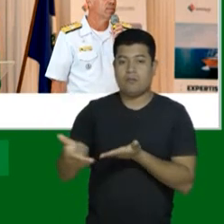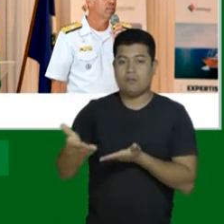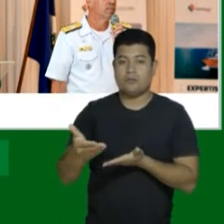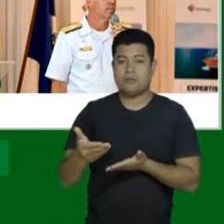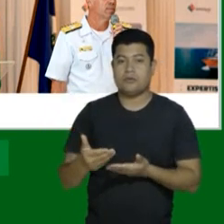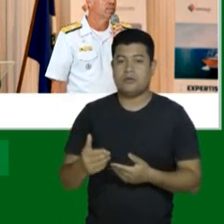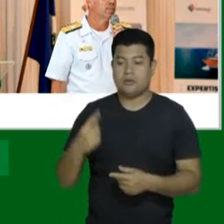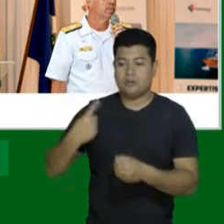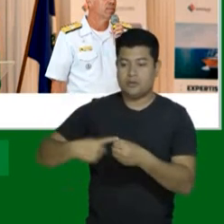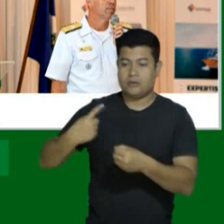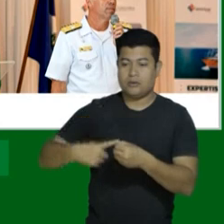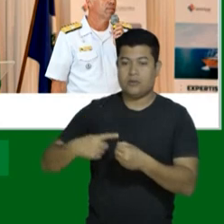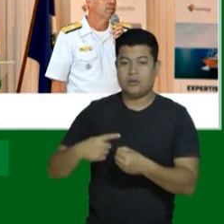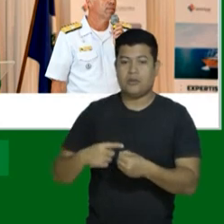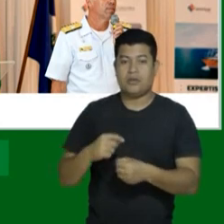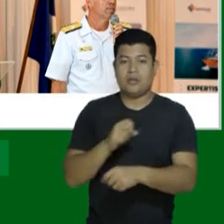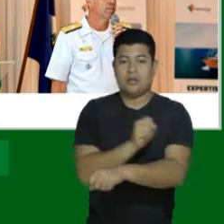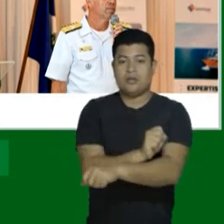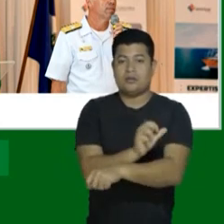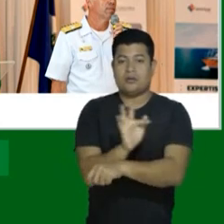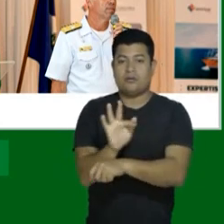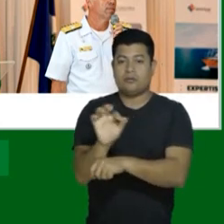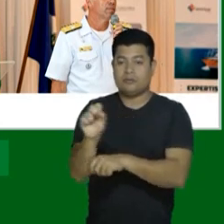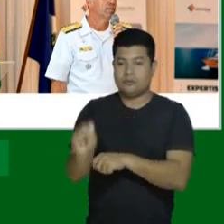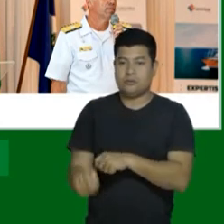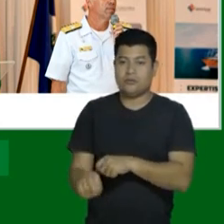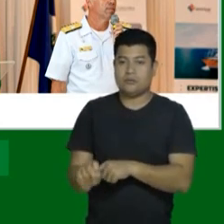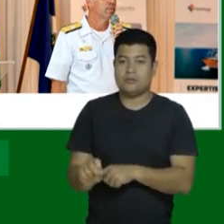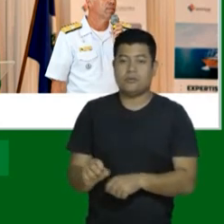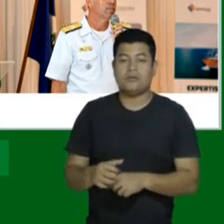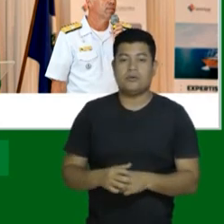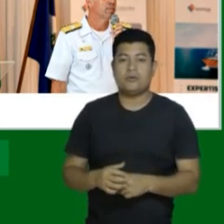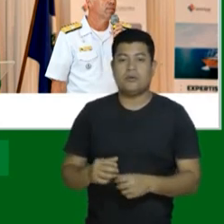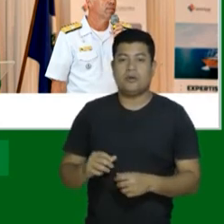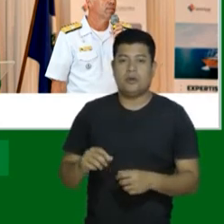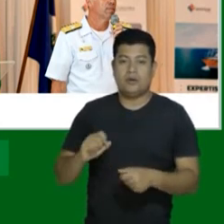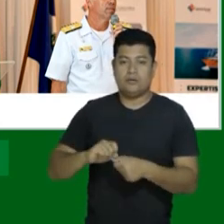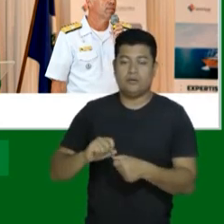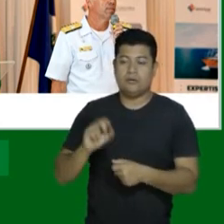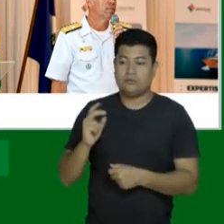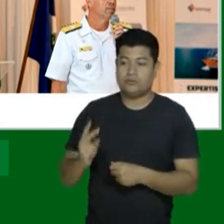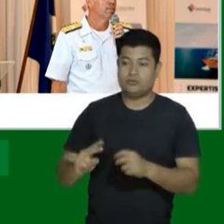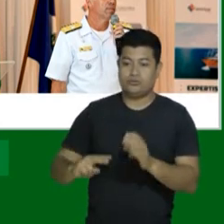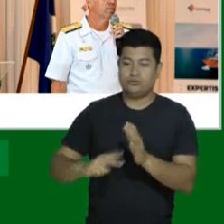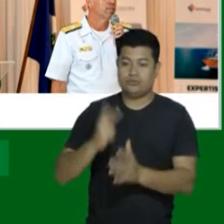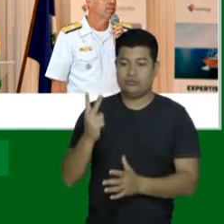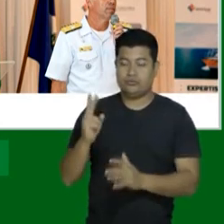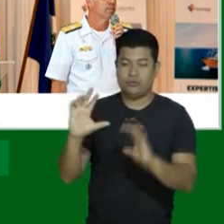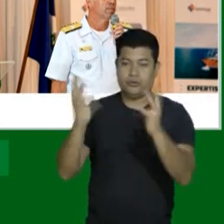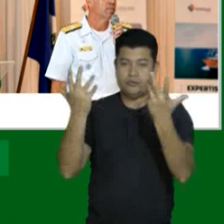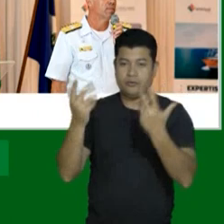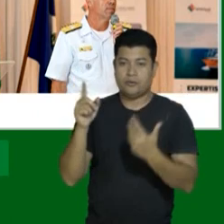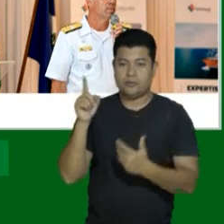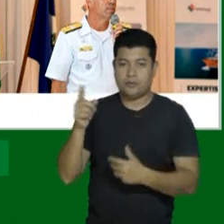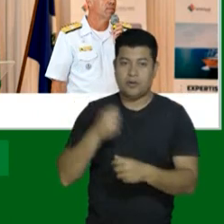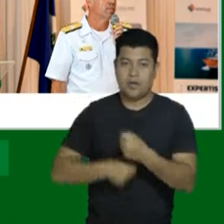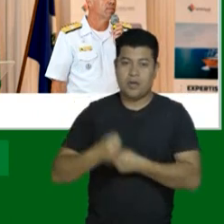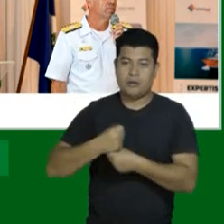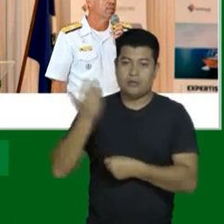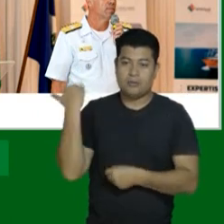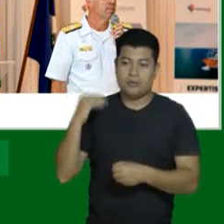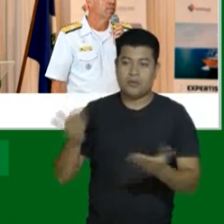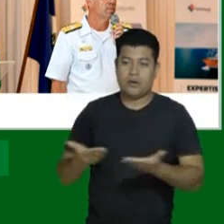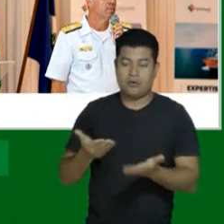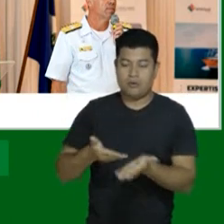na cidade de São Francisco do Sul, onde nós fizemos duas edições, uma no ano passado, outra no início desse ano. E o sucesso